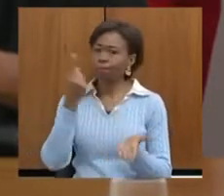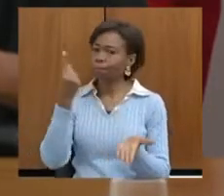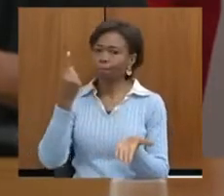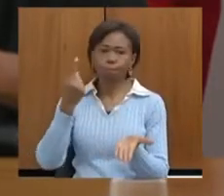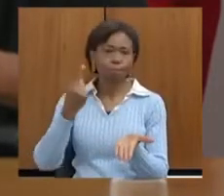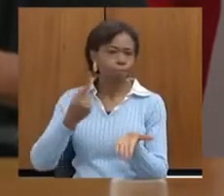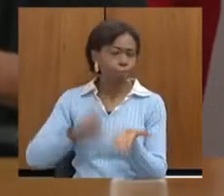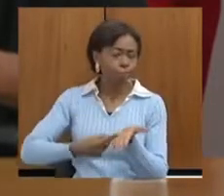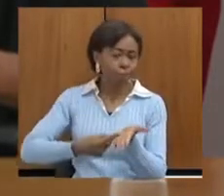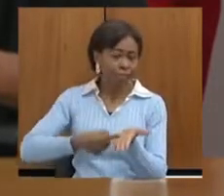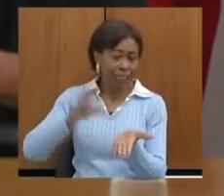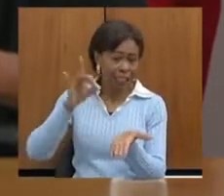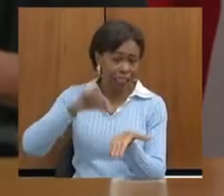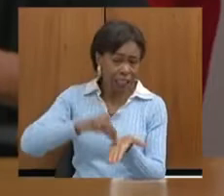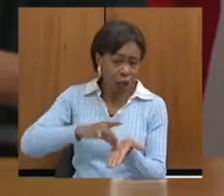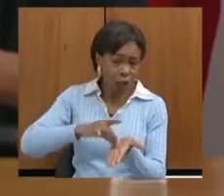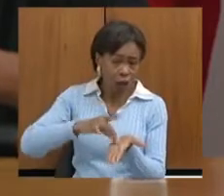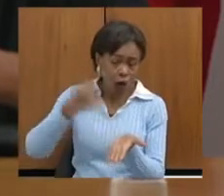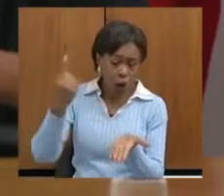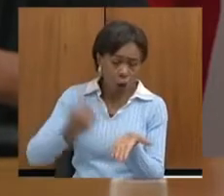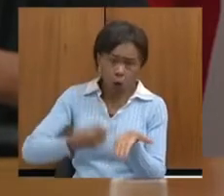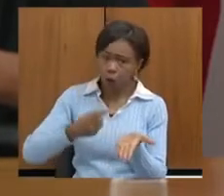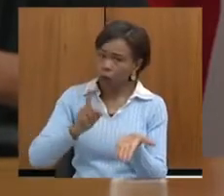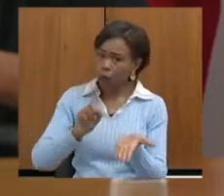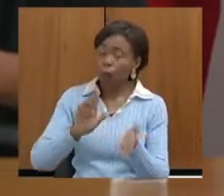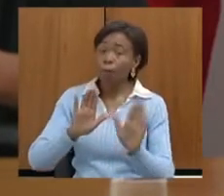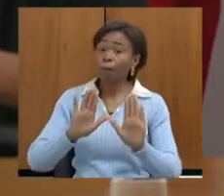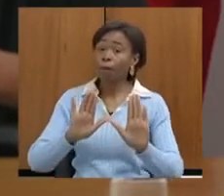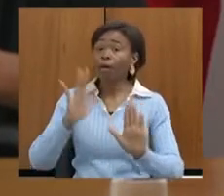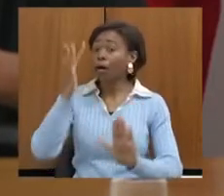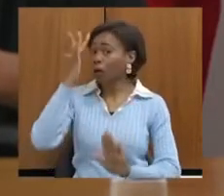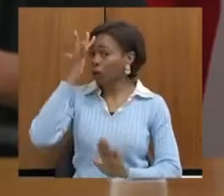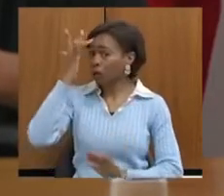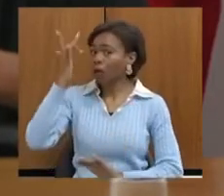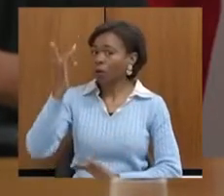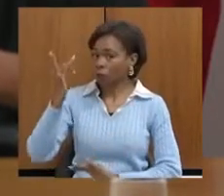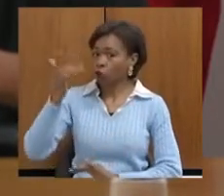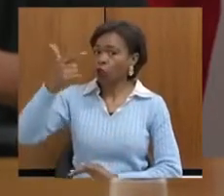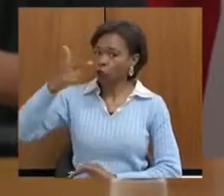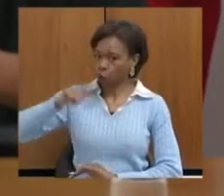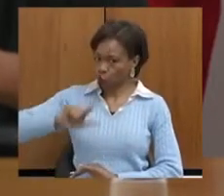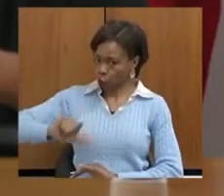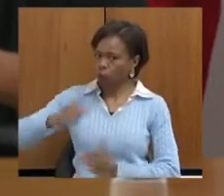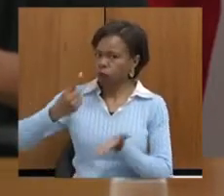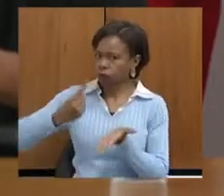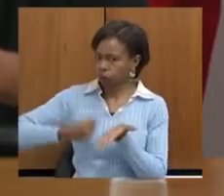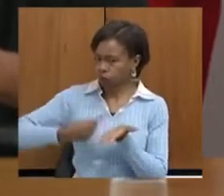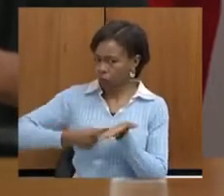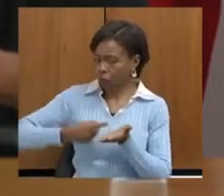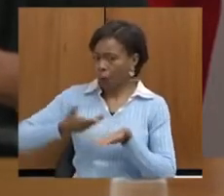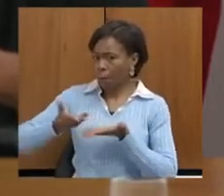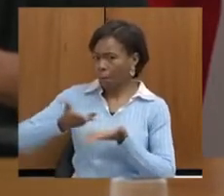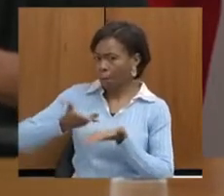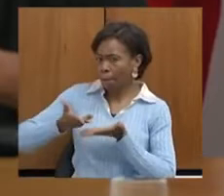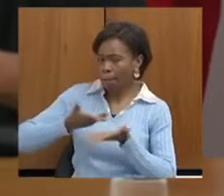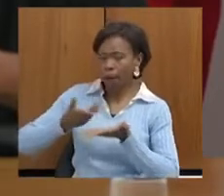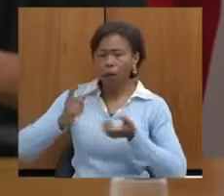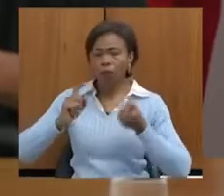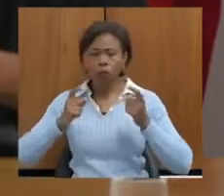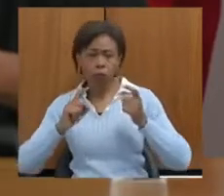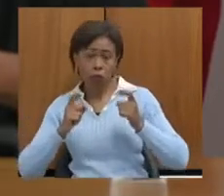possível acordo mas foi marcado para amanhã uma nova rodada de negociação desses anuncia possibilidade